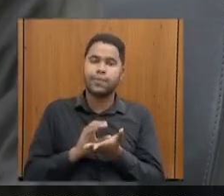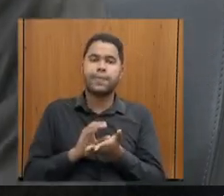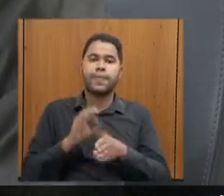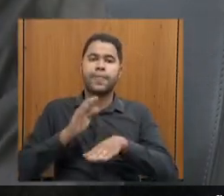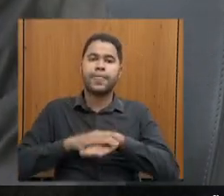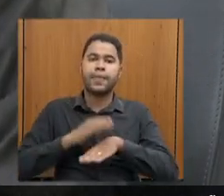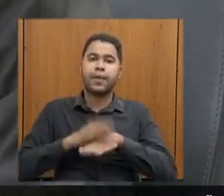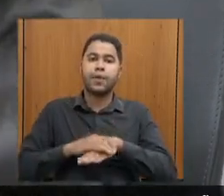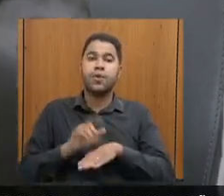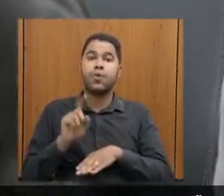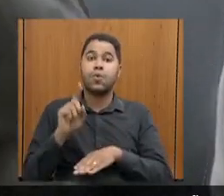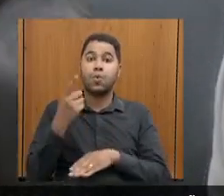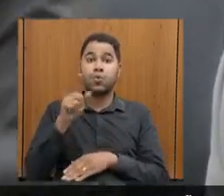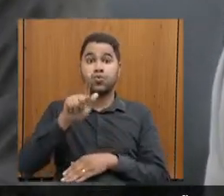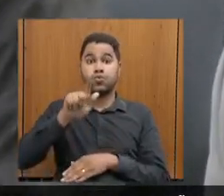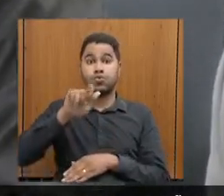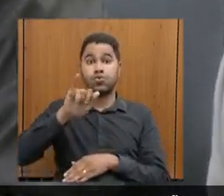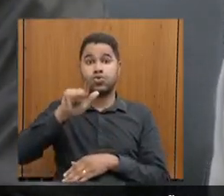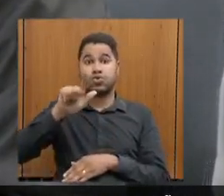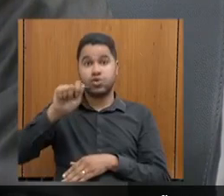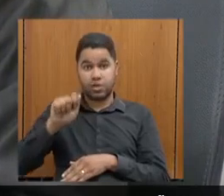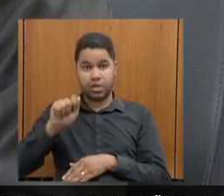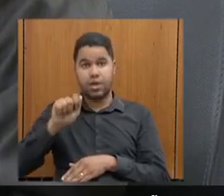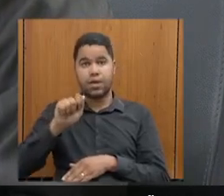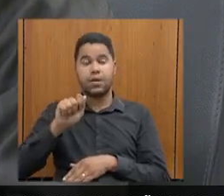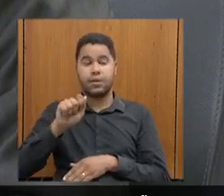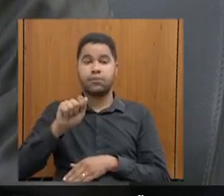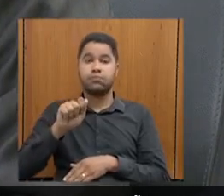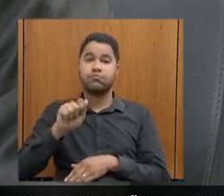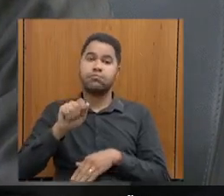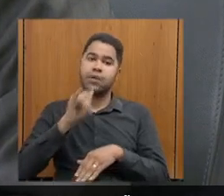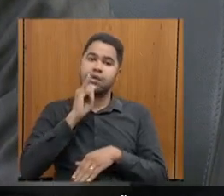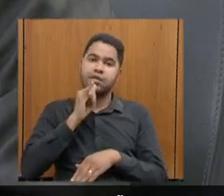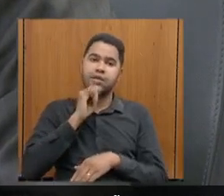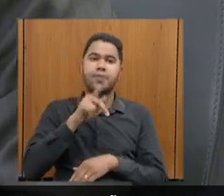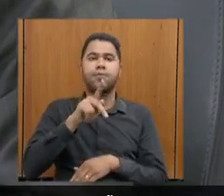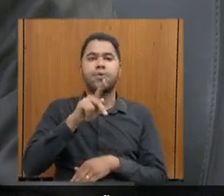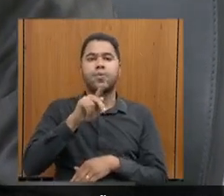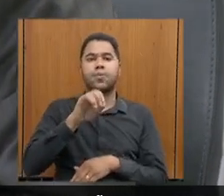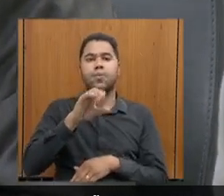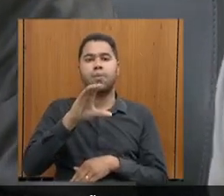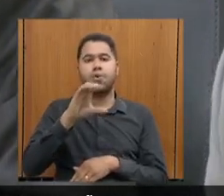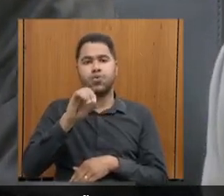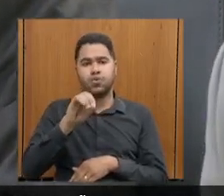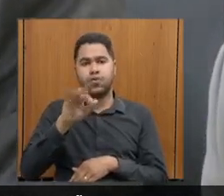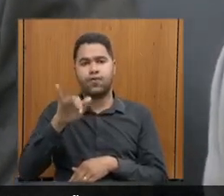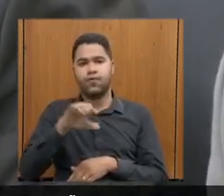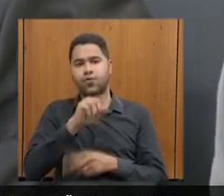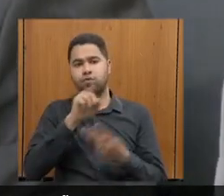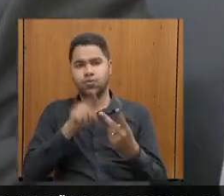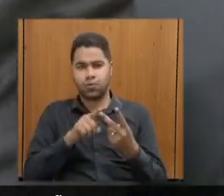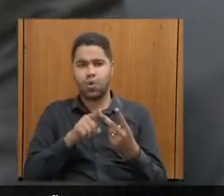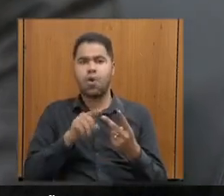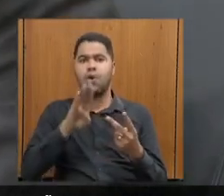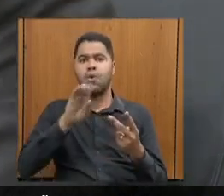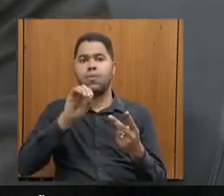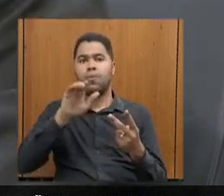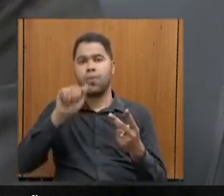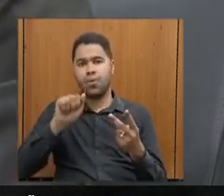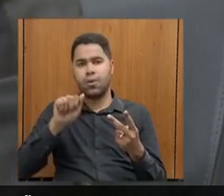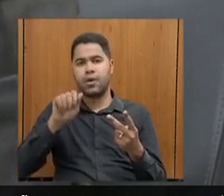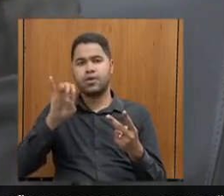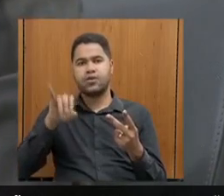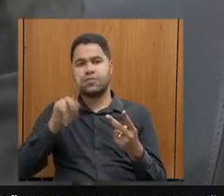a crescendo um giga de capacidade tá aqui em execução Poço Fundo Boa Esperança e Três Marias jusante né